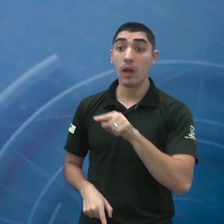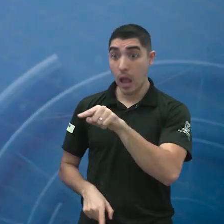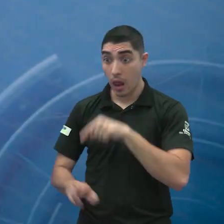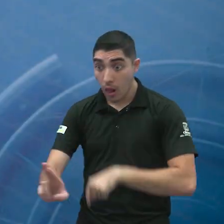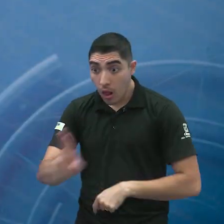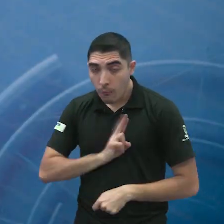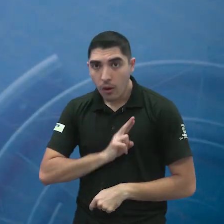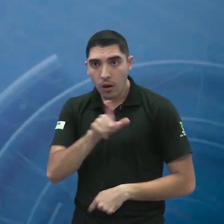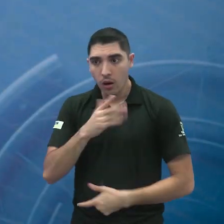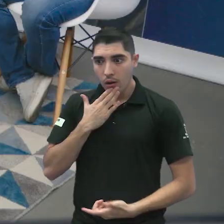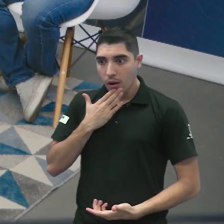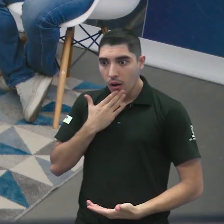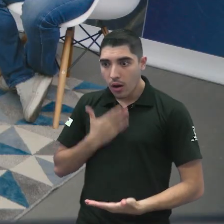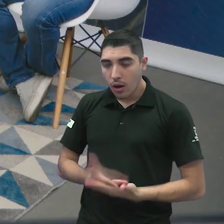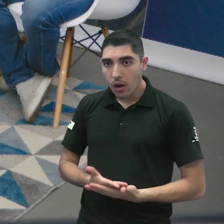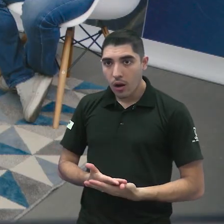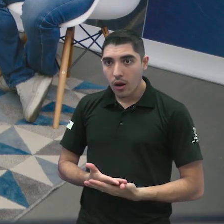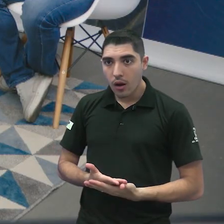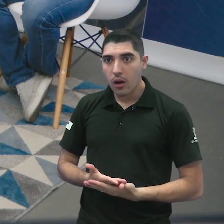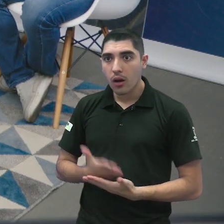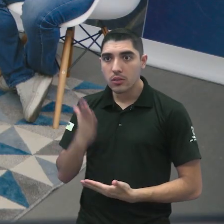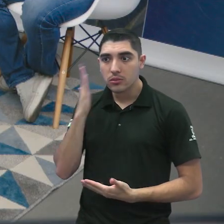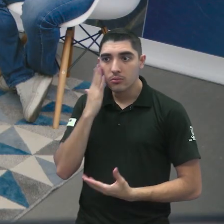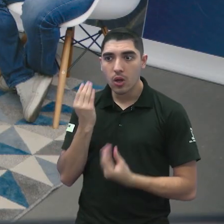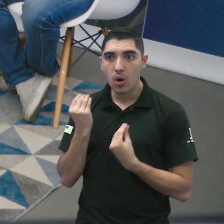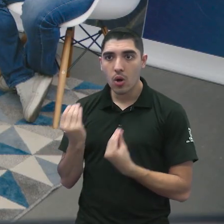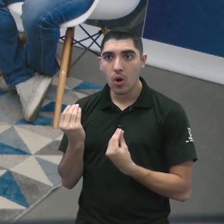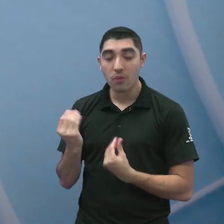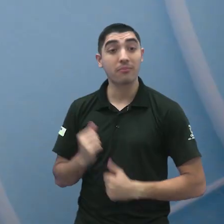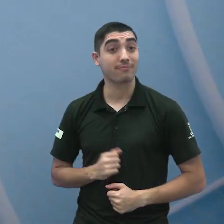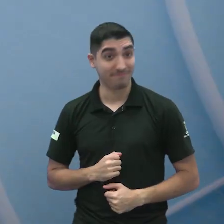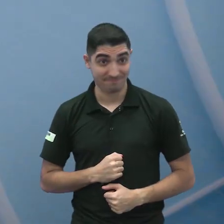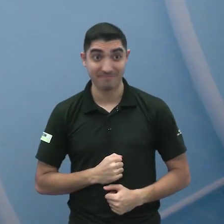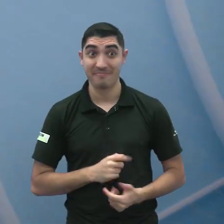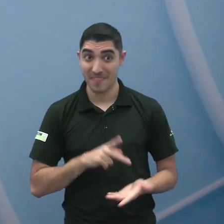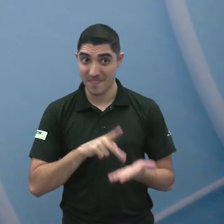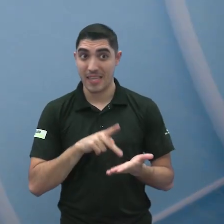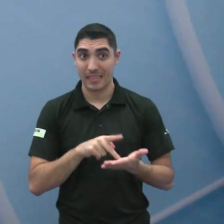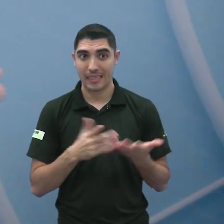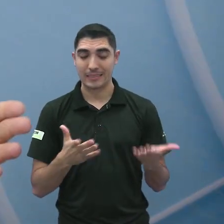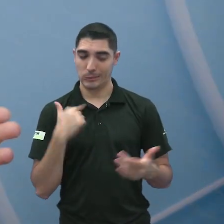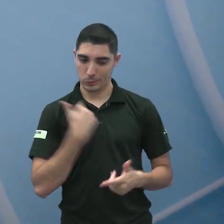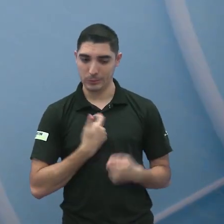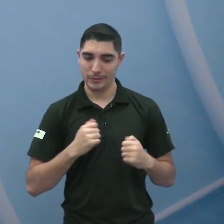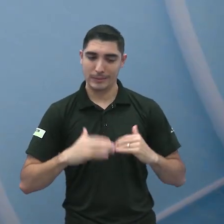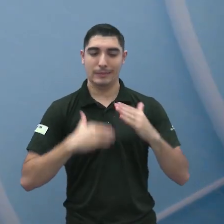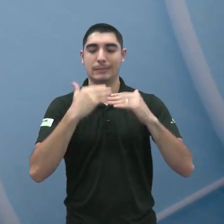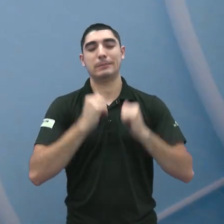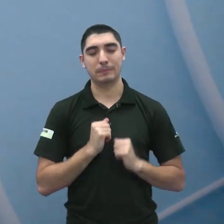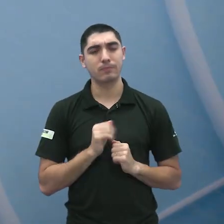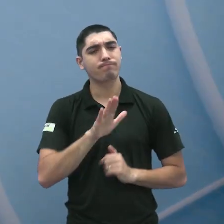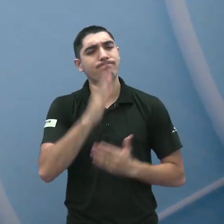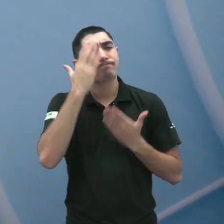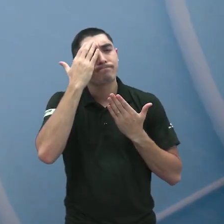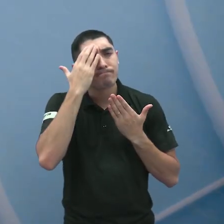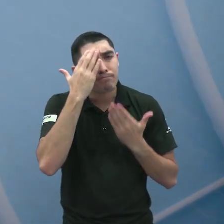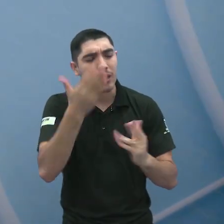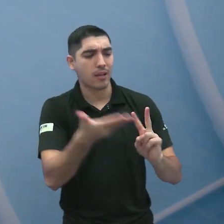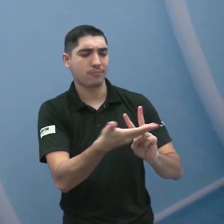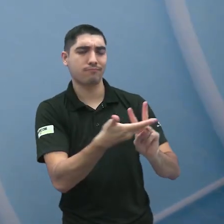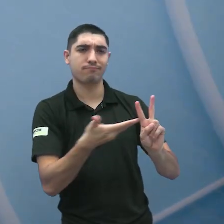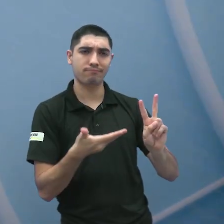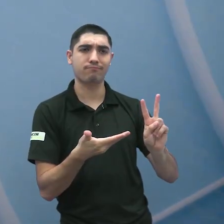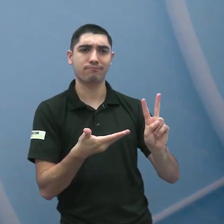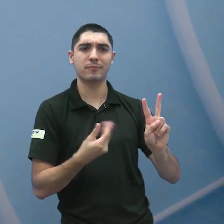com a resposta. Pois é, gente. Isso aí, o dia a dia, a gente precisa estar evoluindo. Olha, eu quero muito agradecer a presença